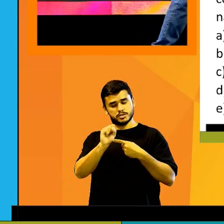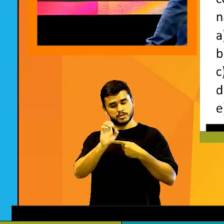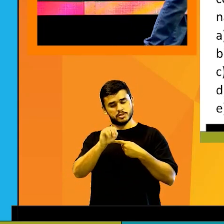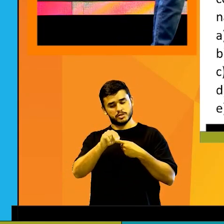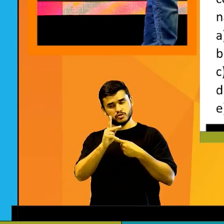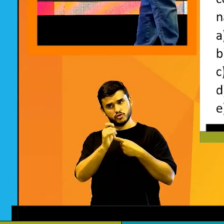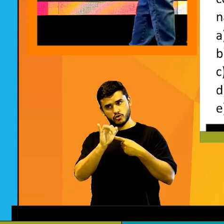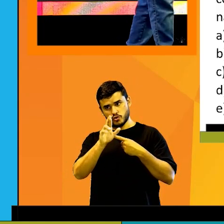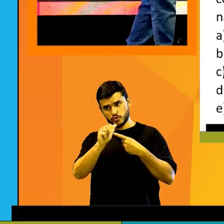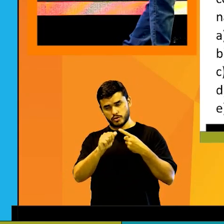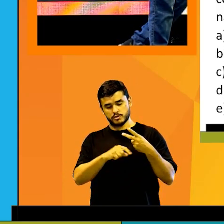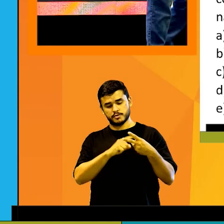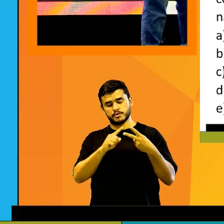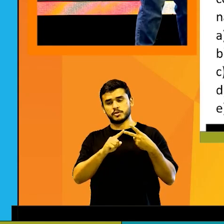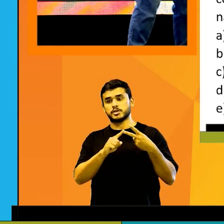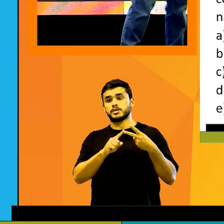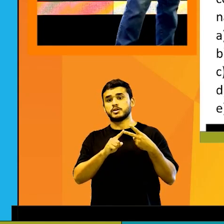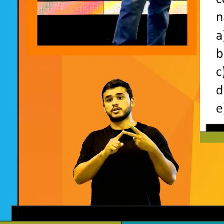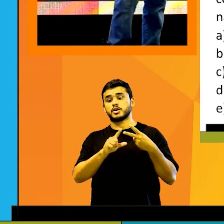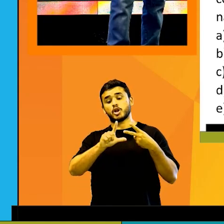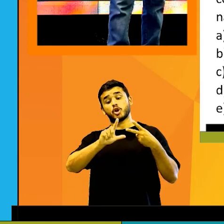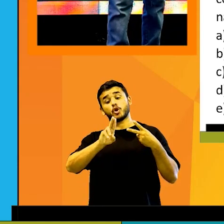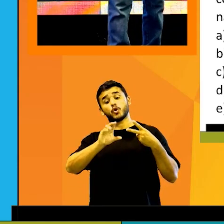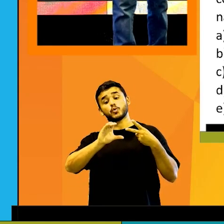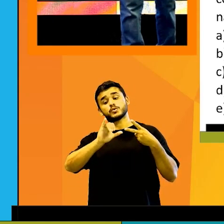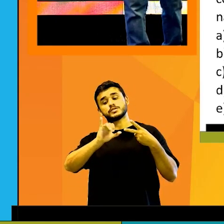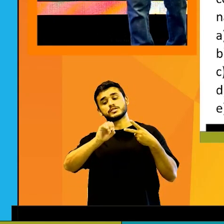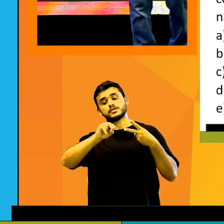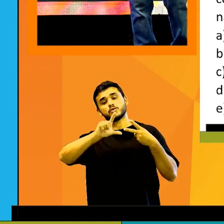Lucíula, diva,